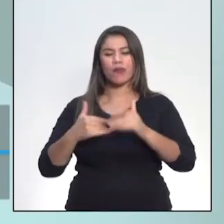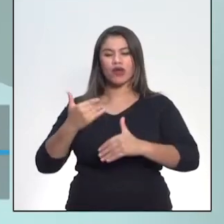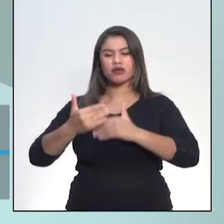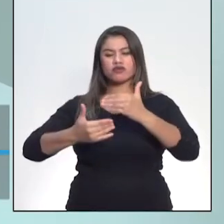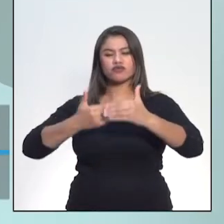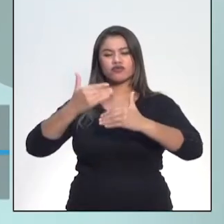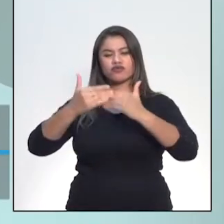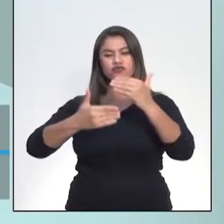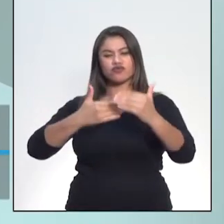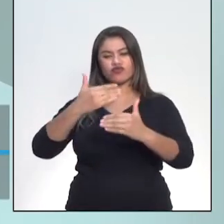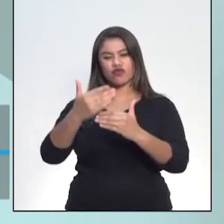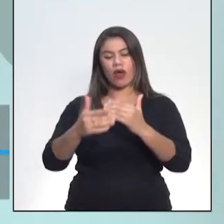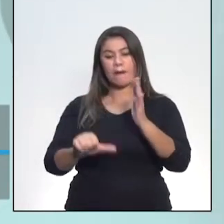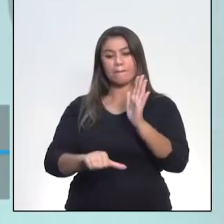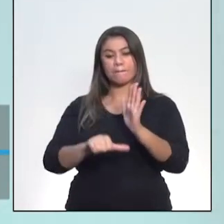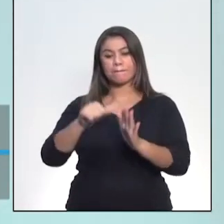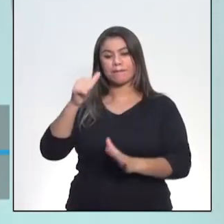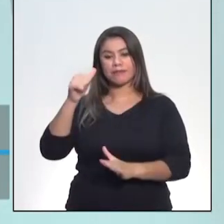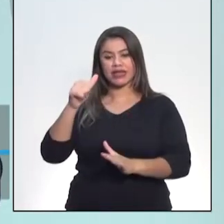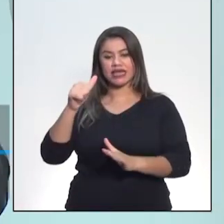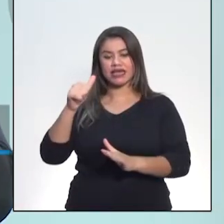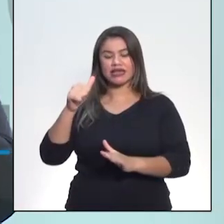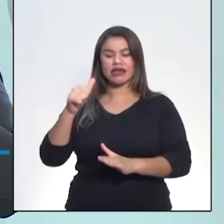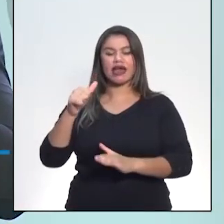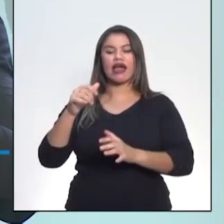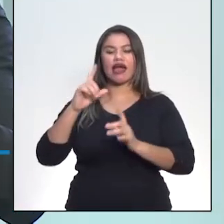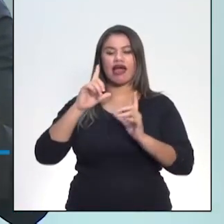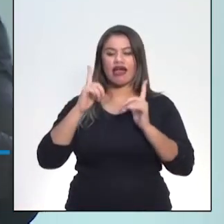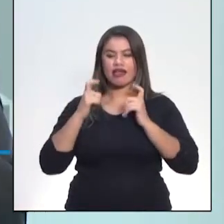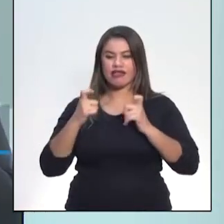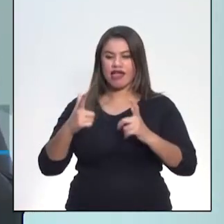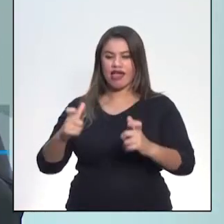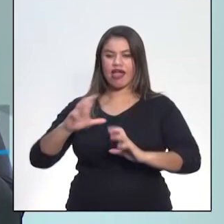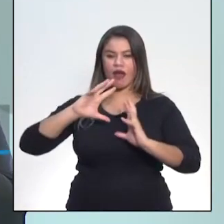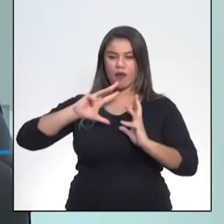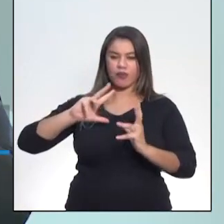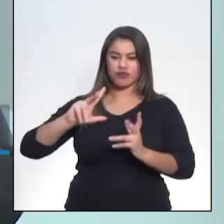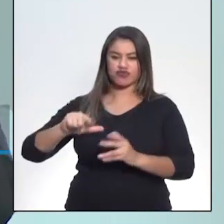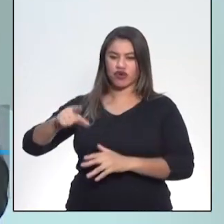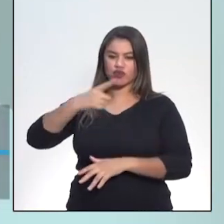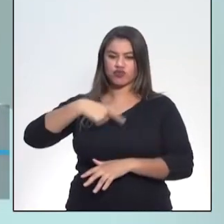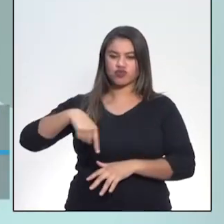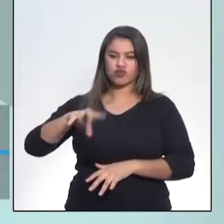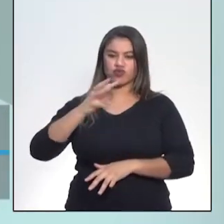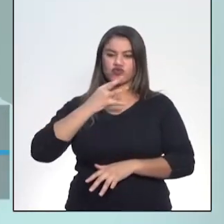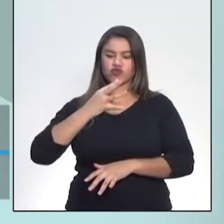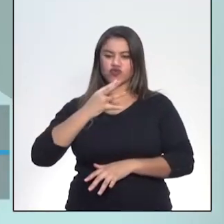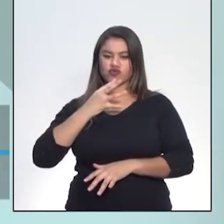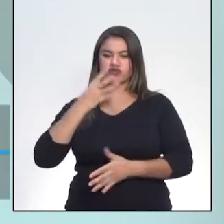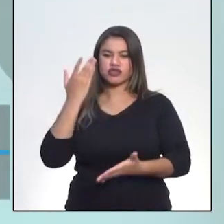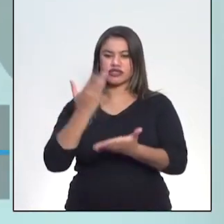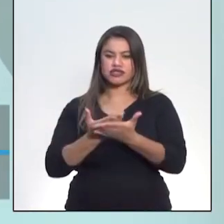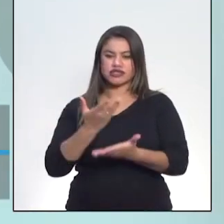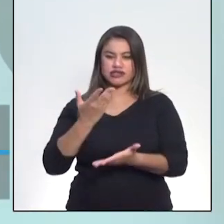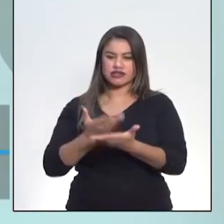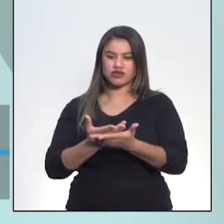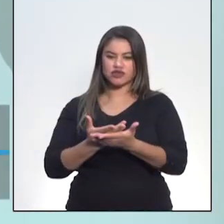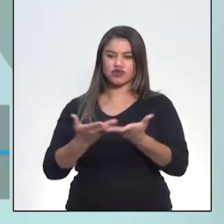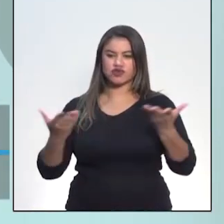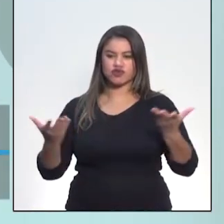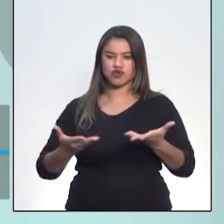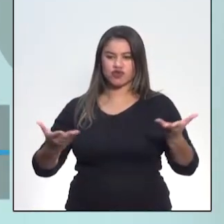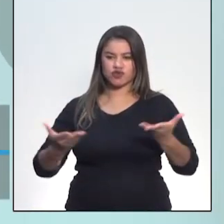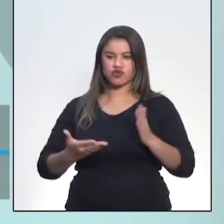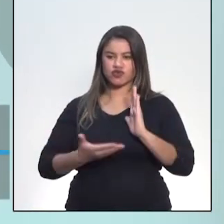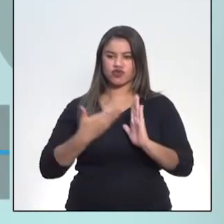desenvolveram a primeira grande guerra que nós conhecemos e que nós estudamos hoje